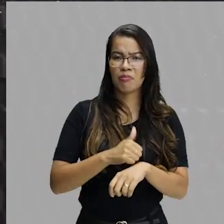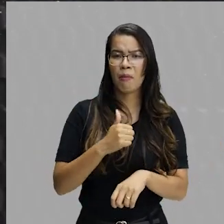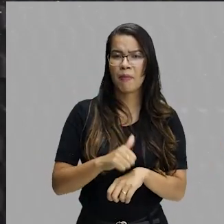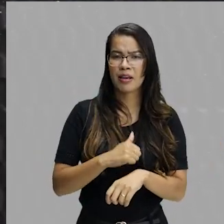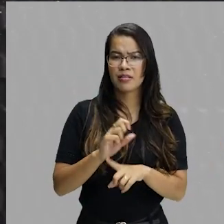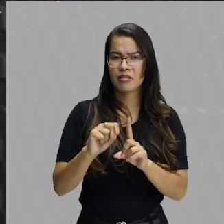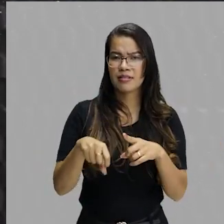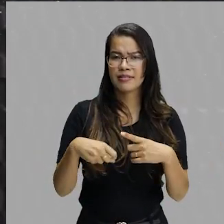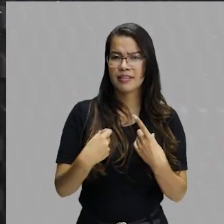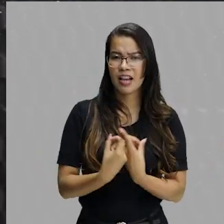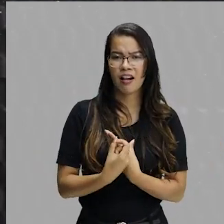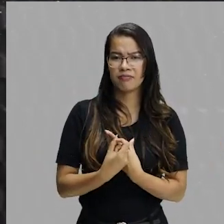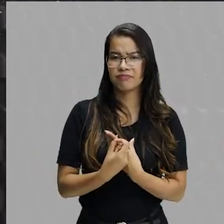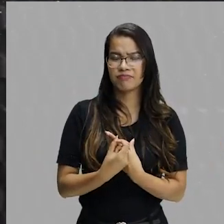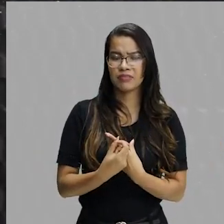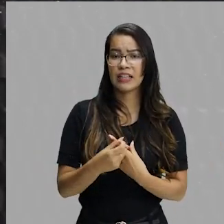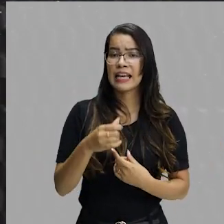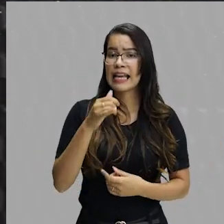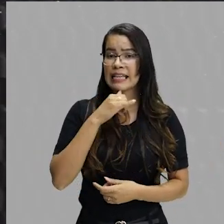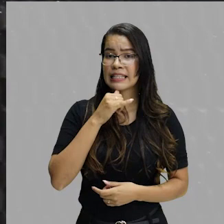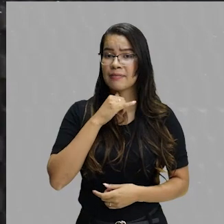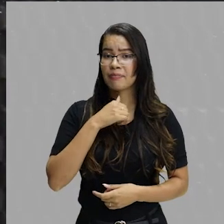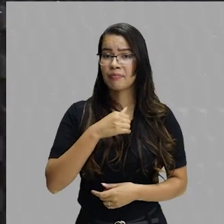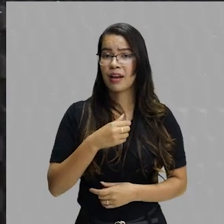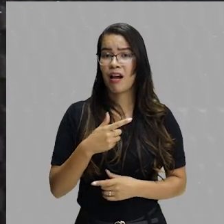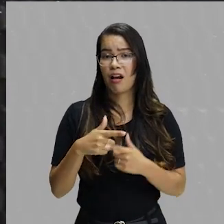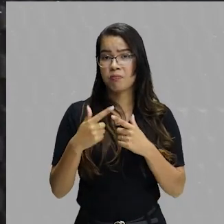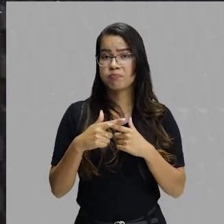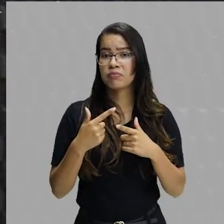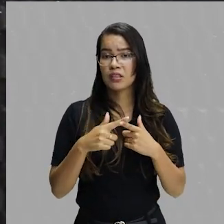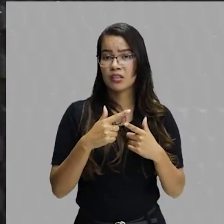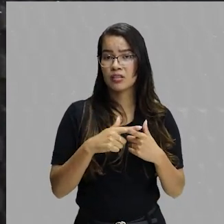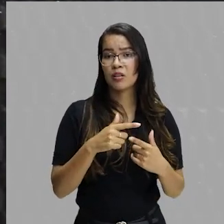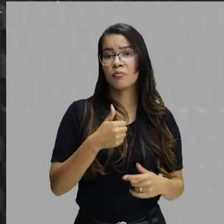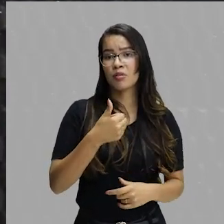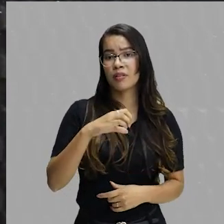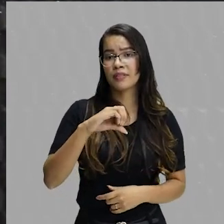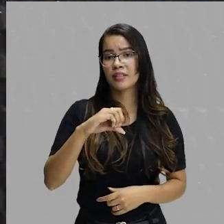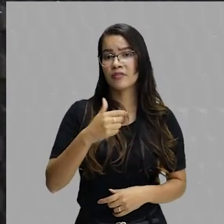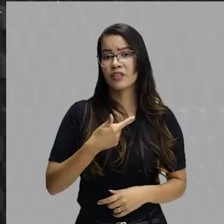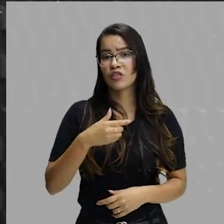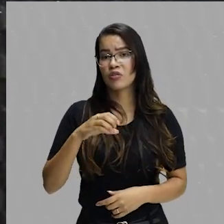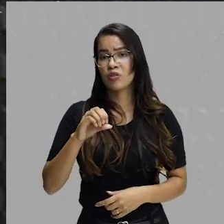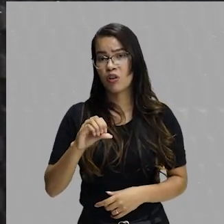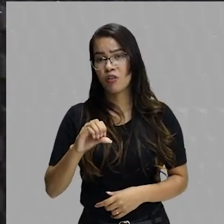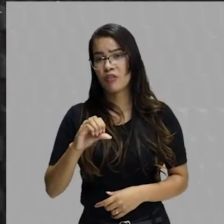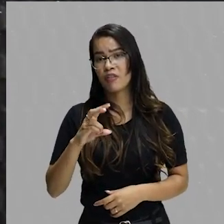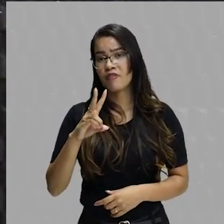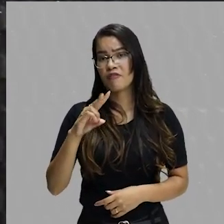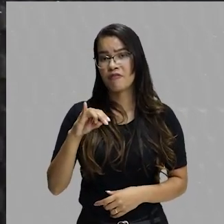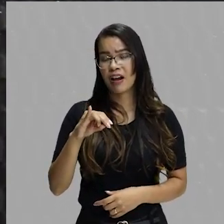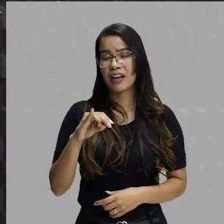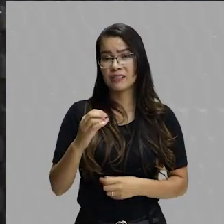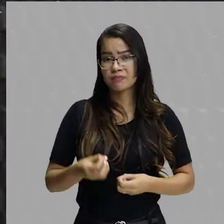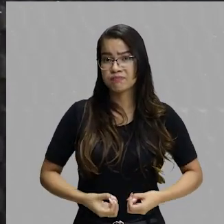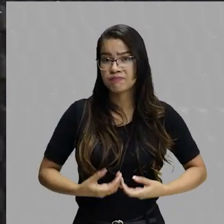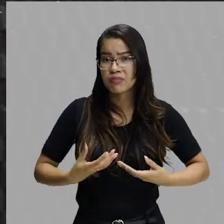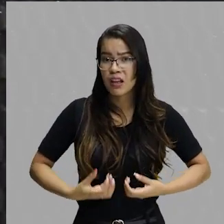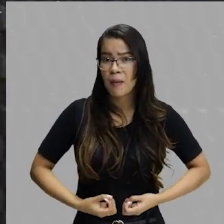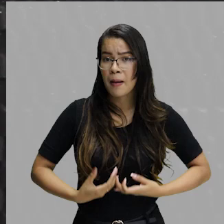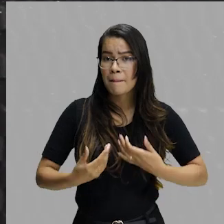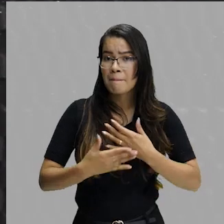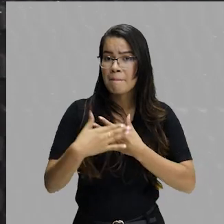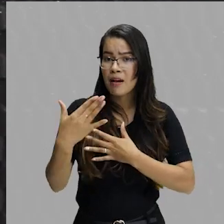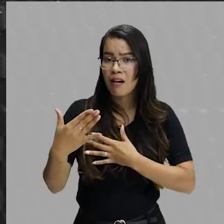29. Porque a crise de 29, ela vai acentuar ainda mais essa situação de crise socioeconômica na